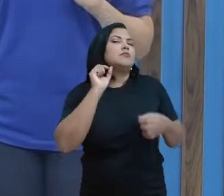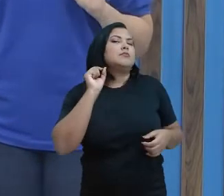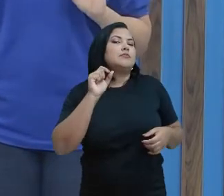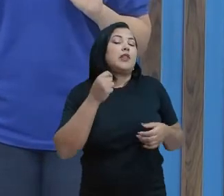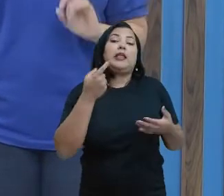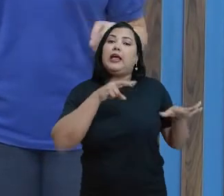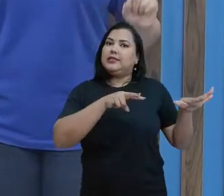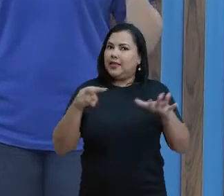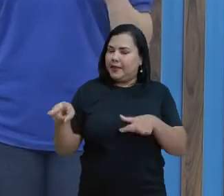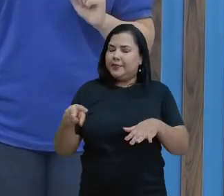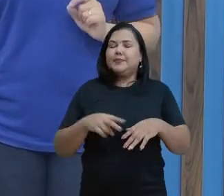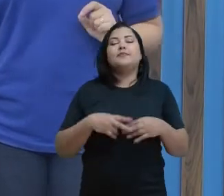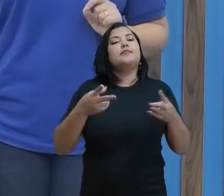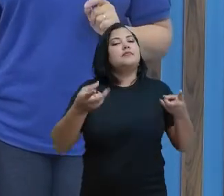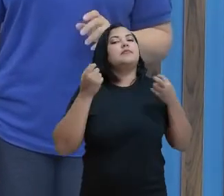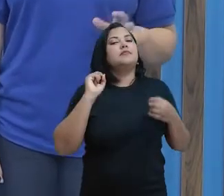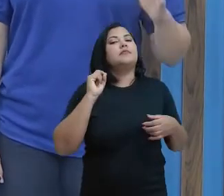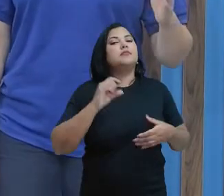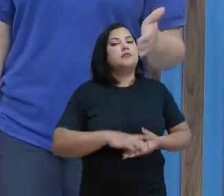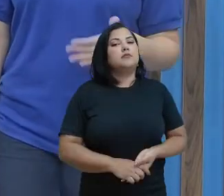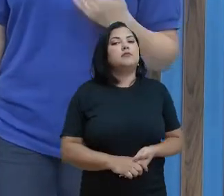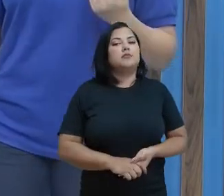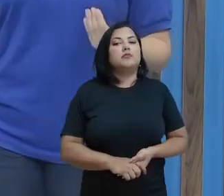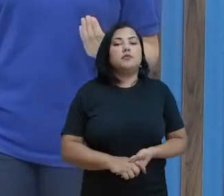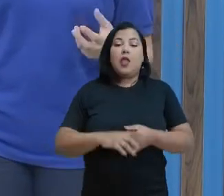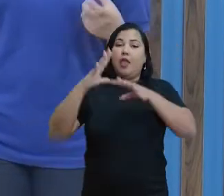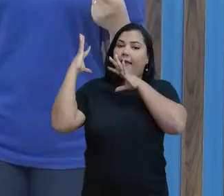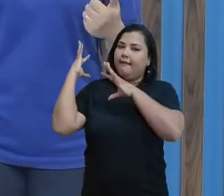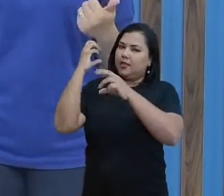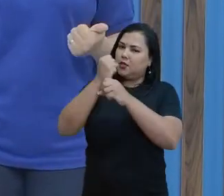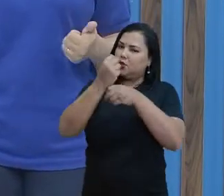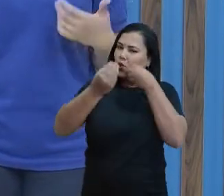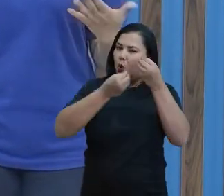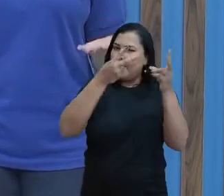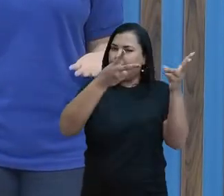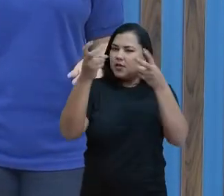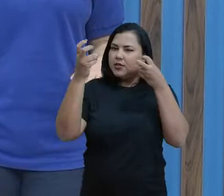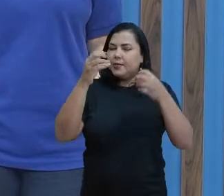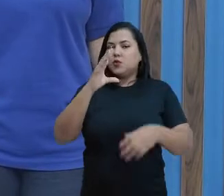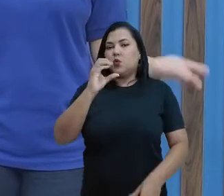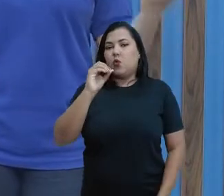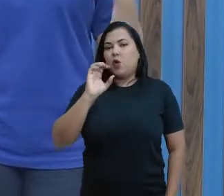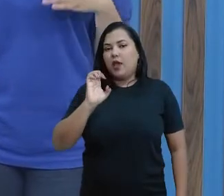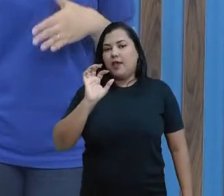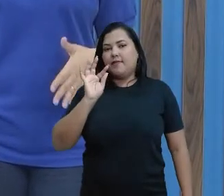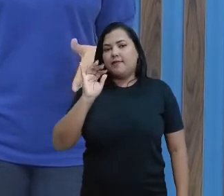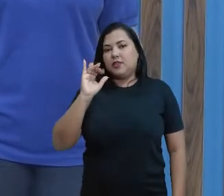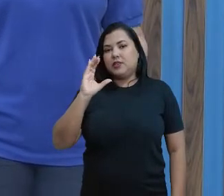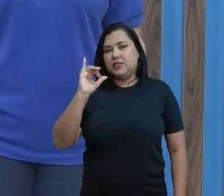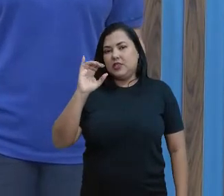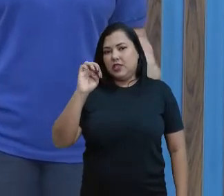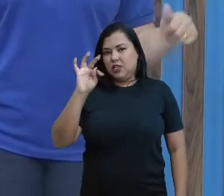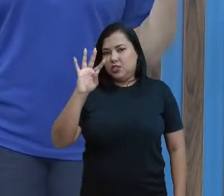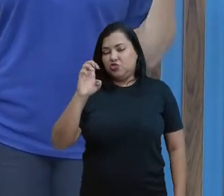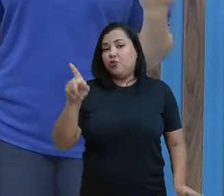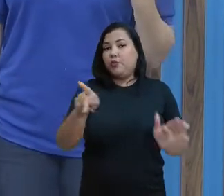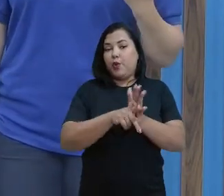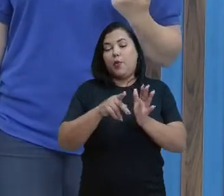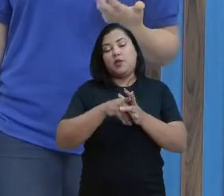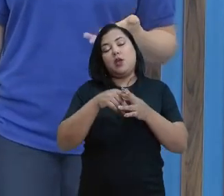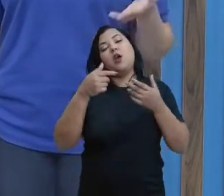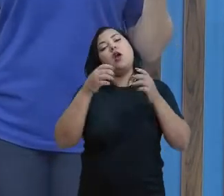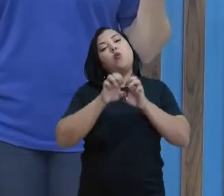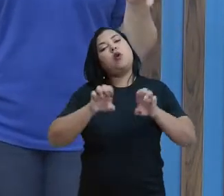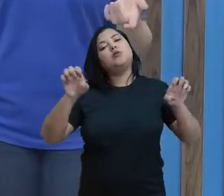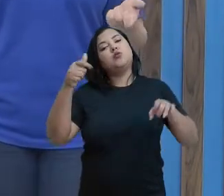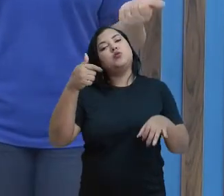aula da semana, né? A gente verificou aqui, de novo, a revisão de como identificar os coeficientes de uma equação do segundo grau. O professor Revoredo